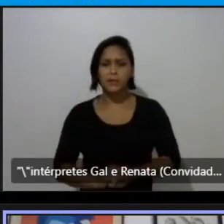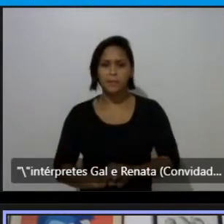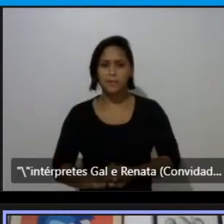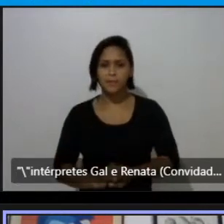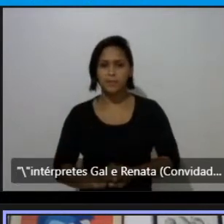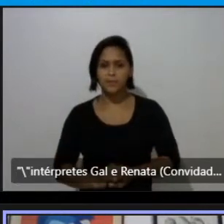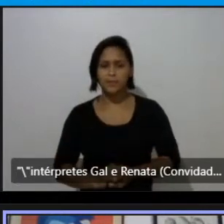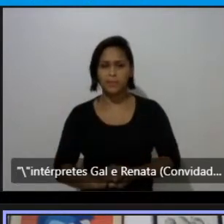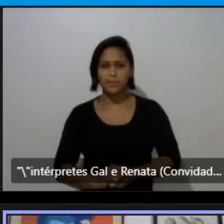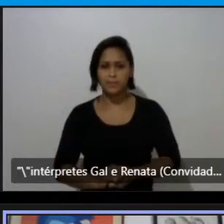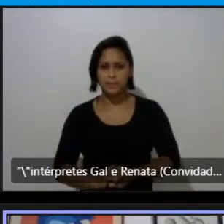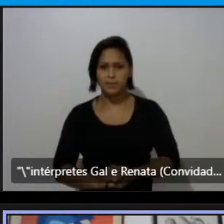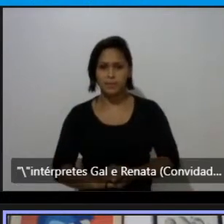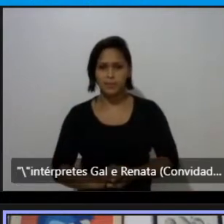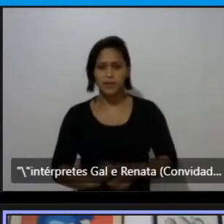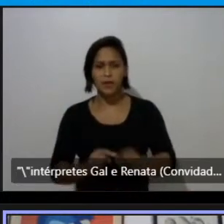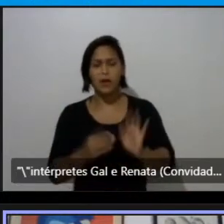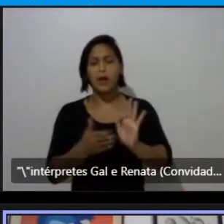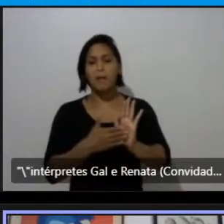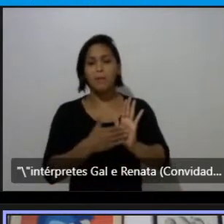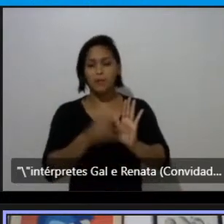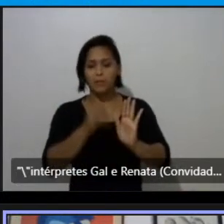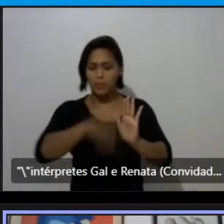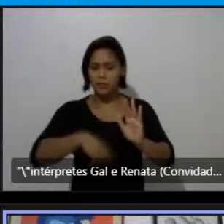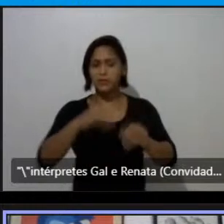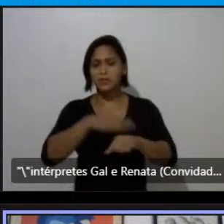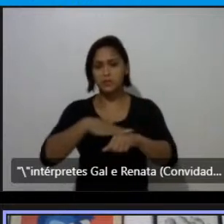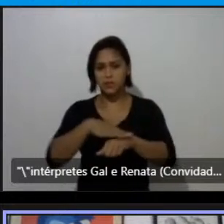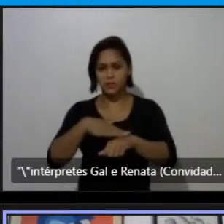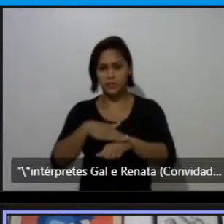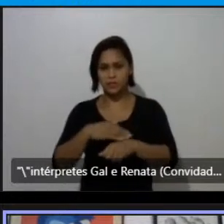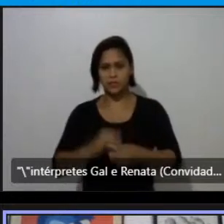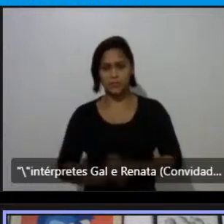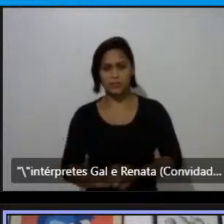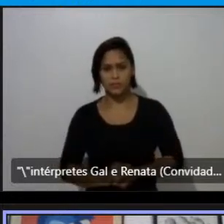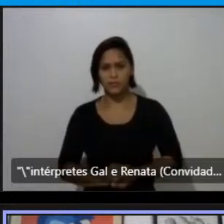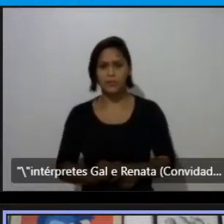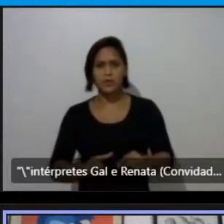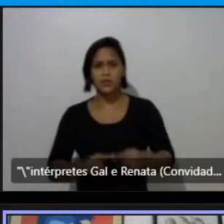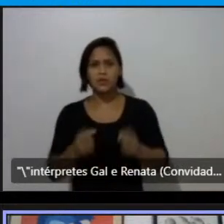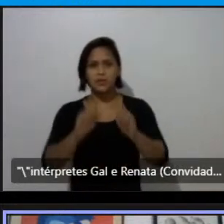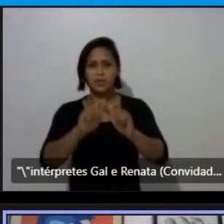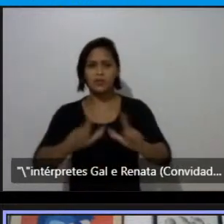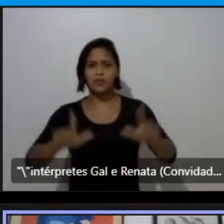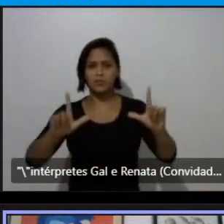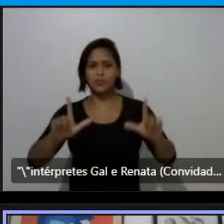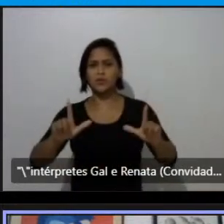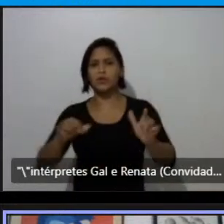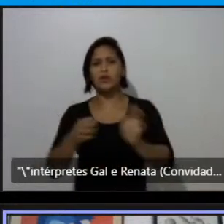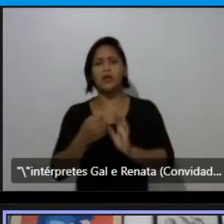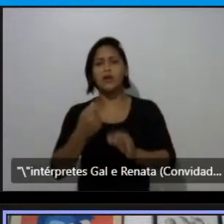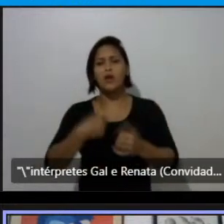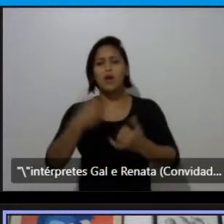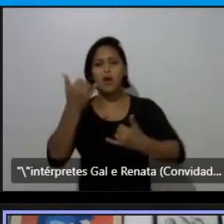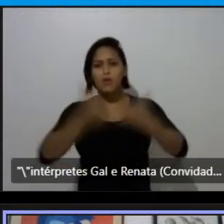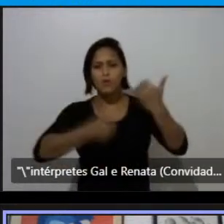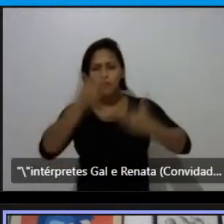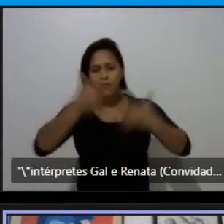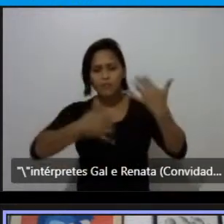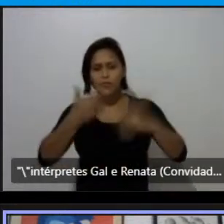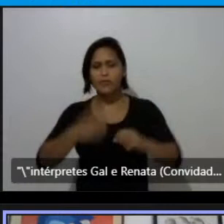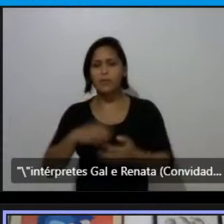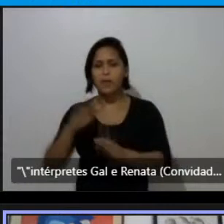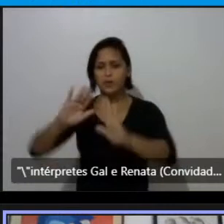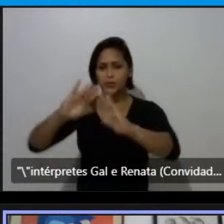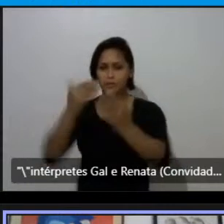que é a proposta aí do debate. Então, eu coloquei aqui, né, um pouquinho num formato de aula, mas para